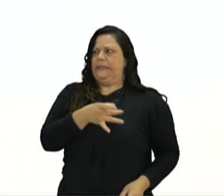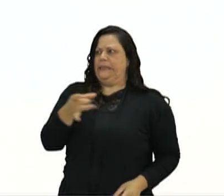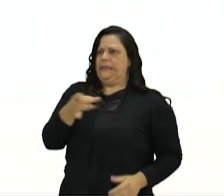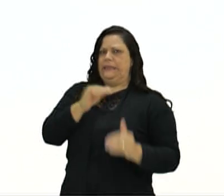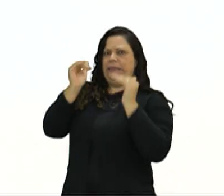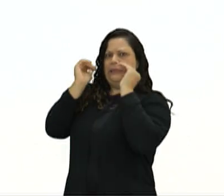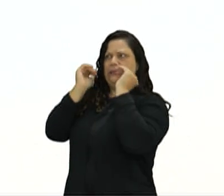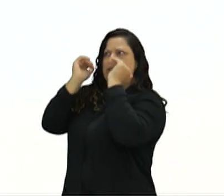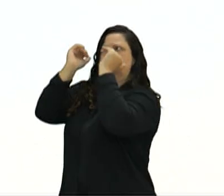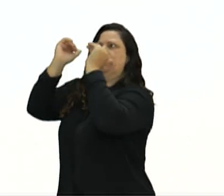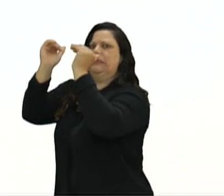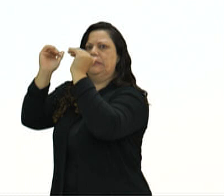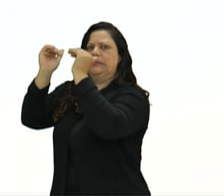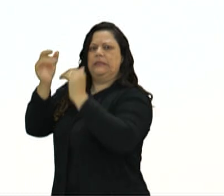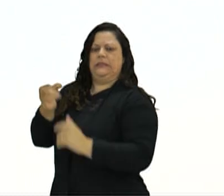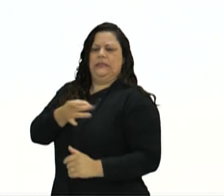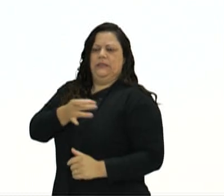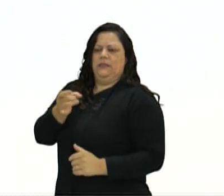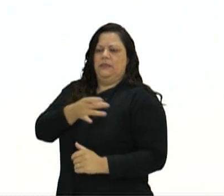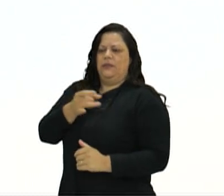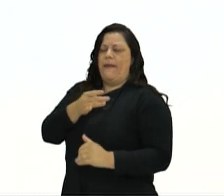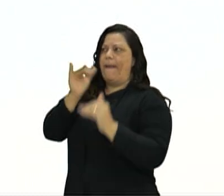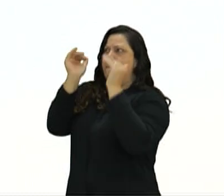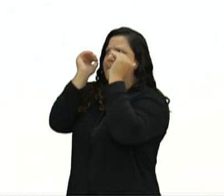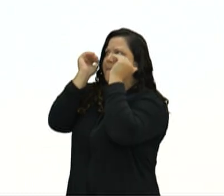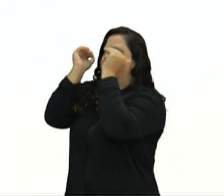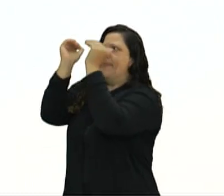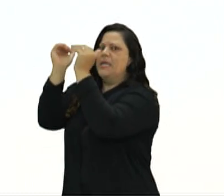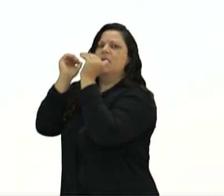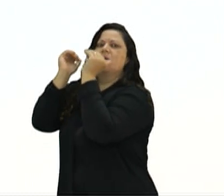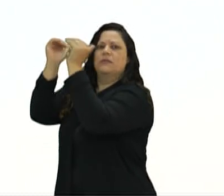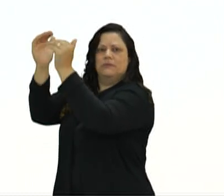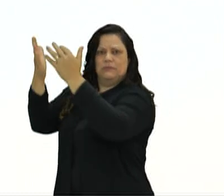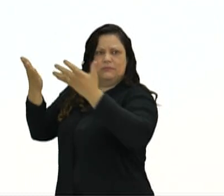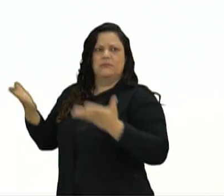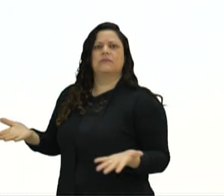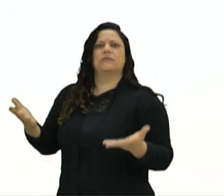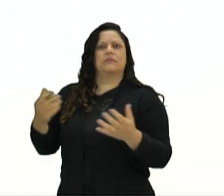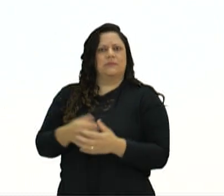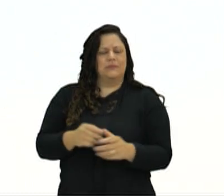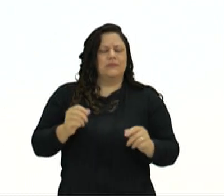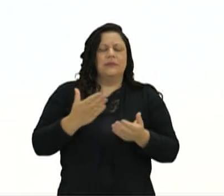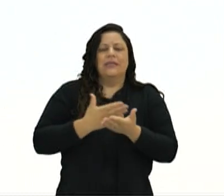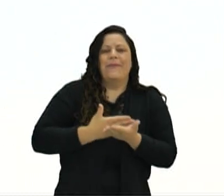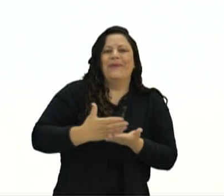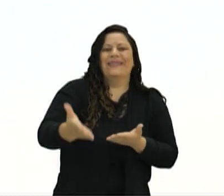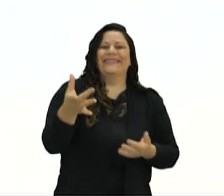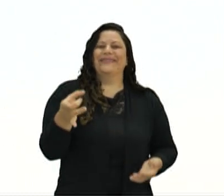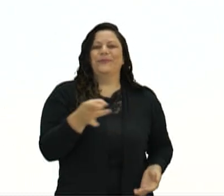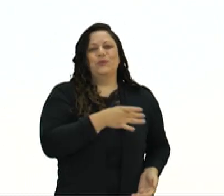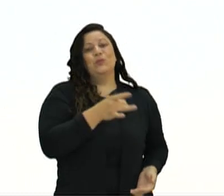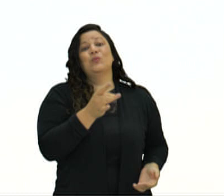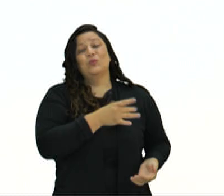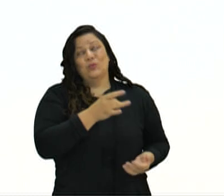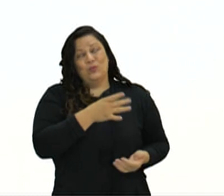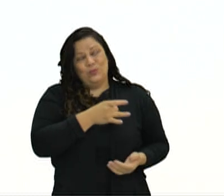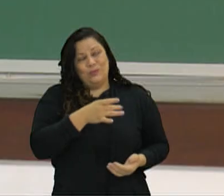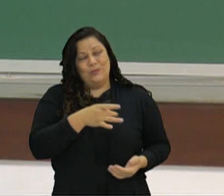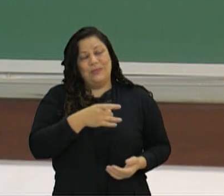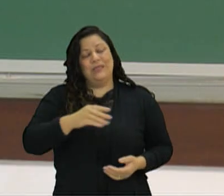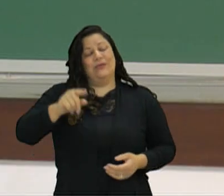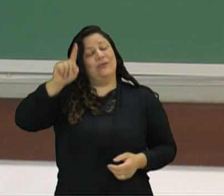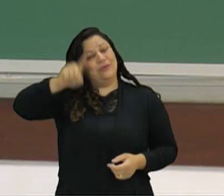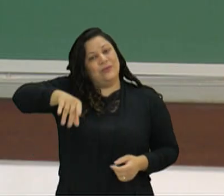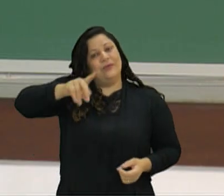partir do medo, do temor das pessoas que mantêm essa situação, né? a transgressão